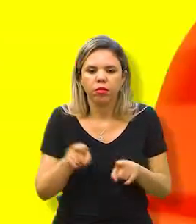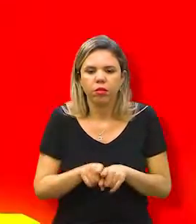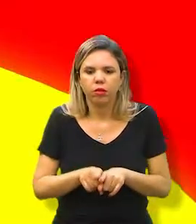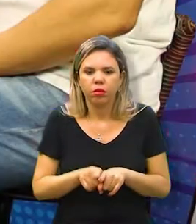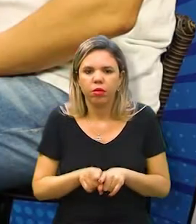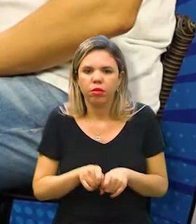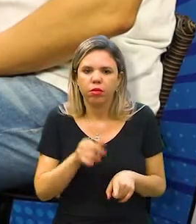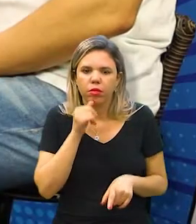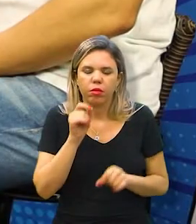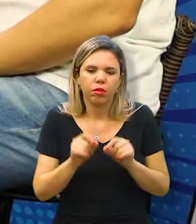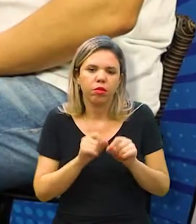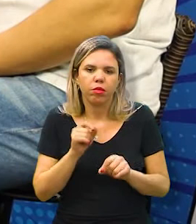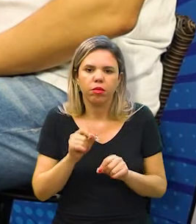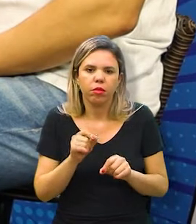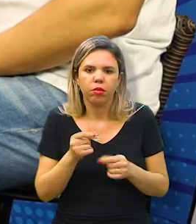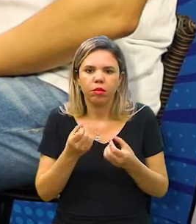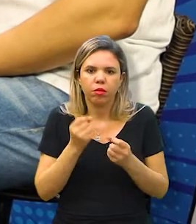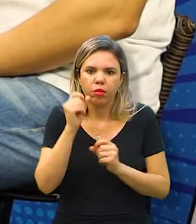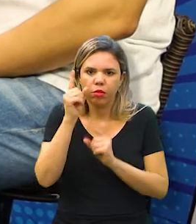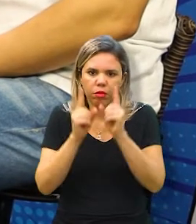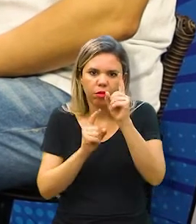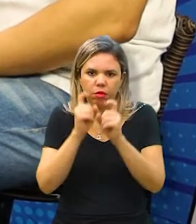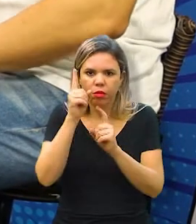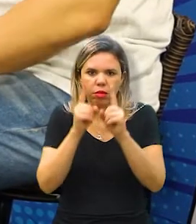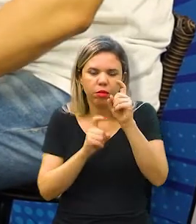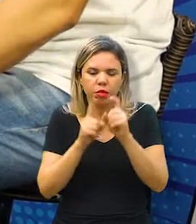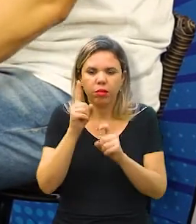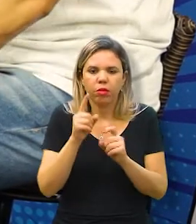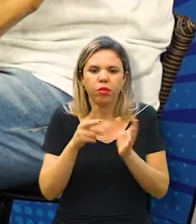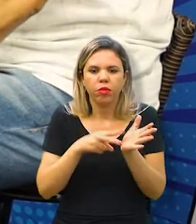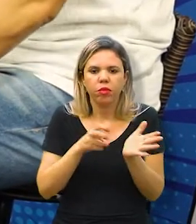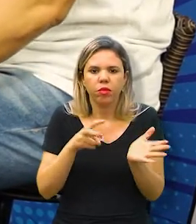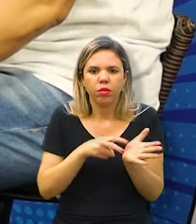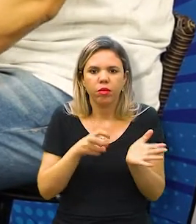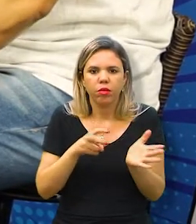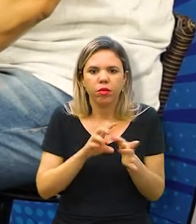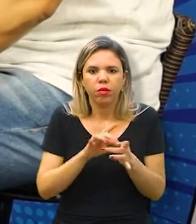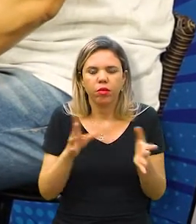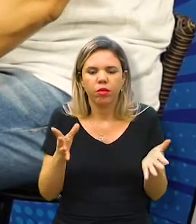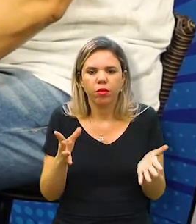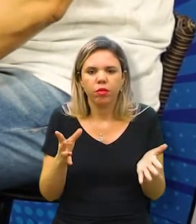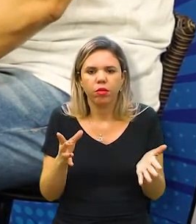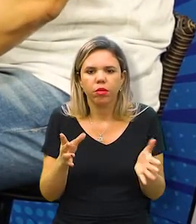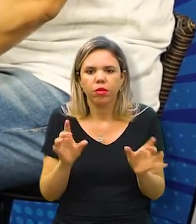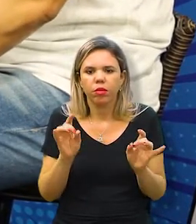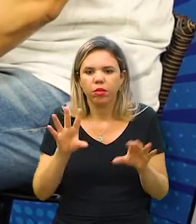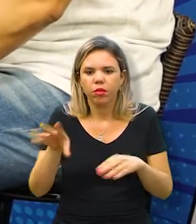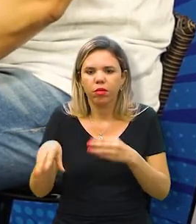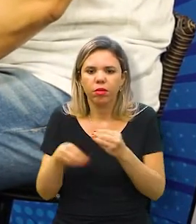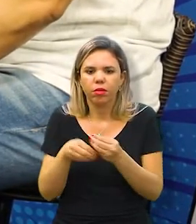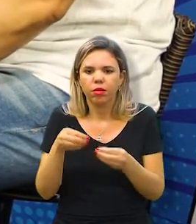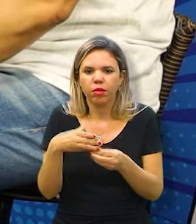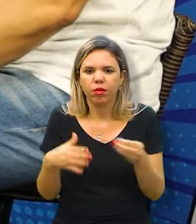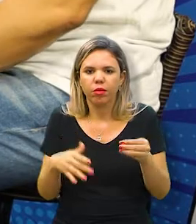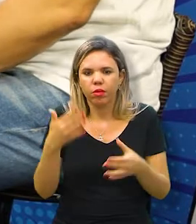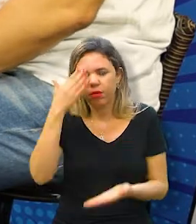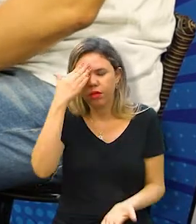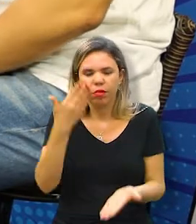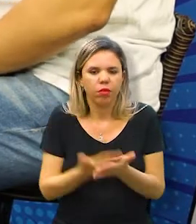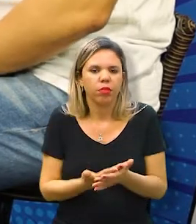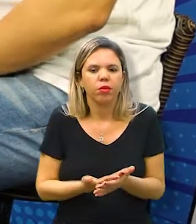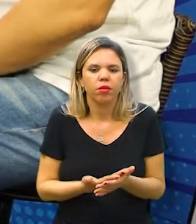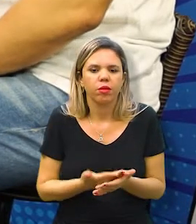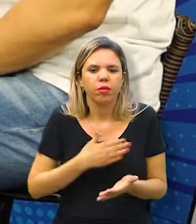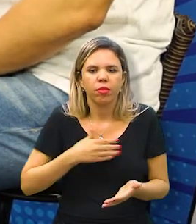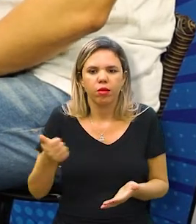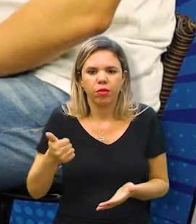a questão das expressões e vocabulário, para deixar um pouco mais rica a história. Eu acredito que